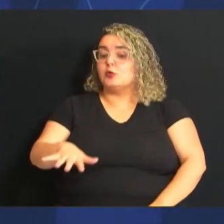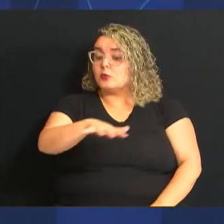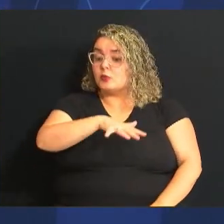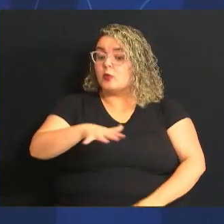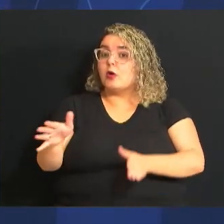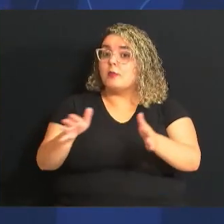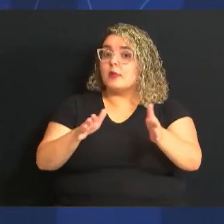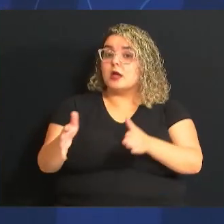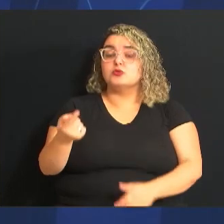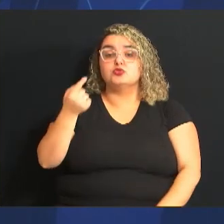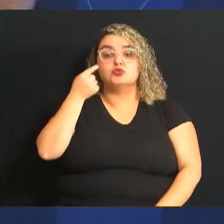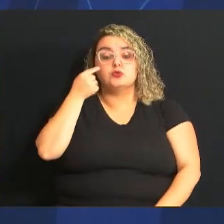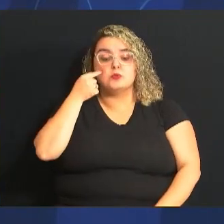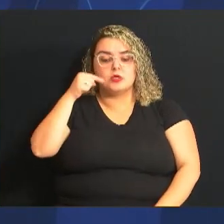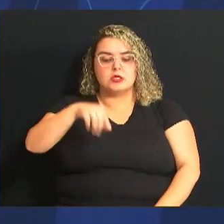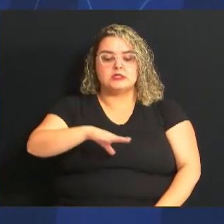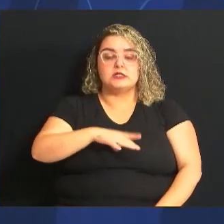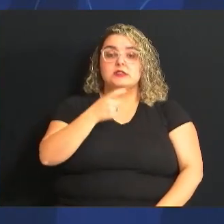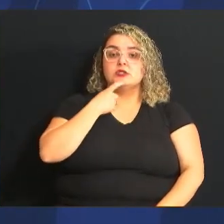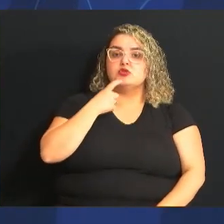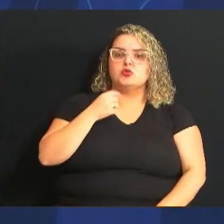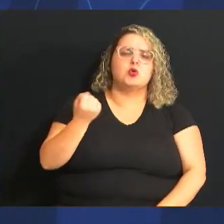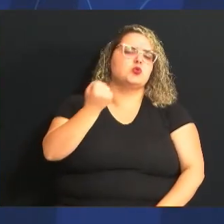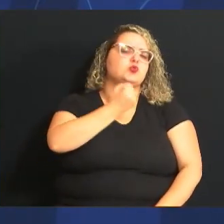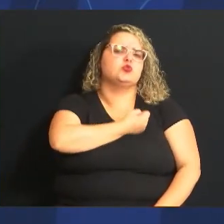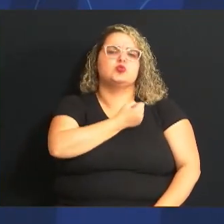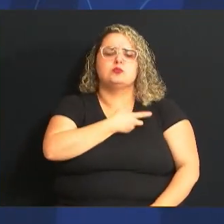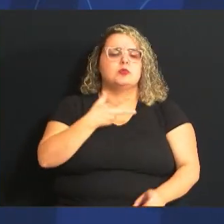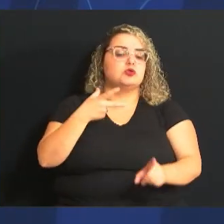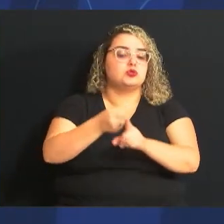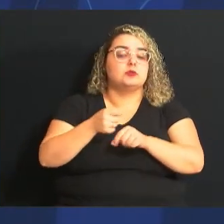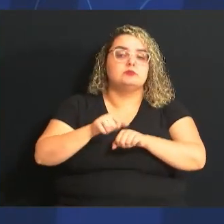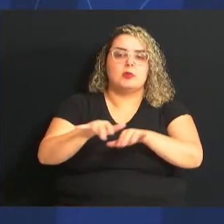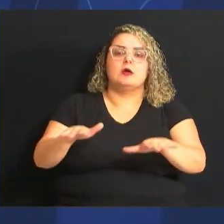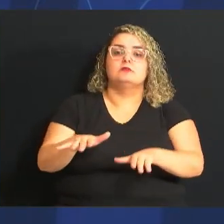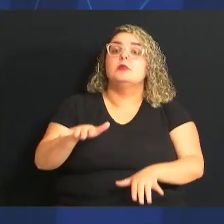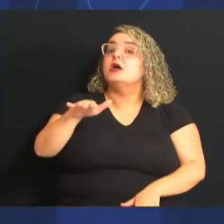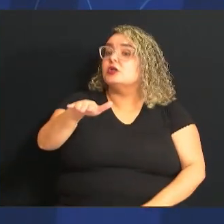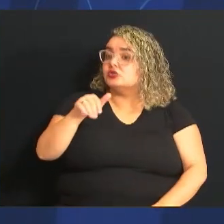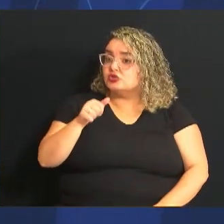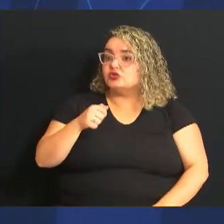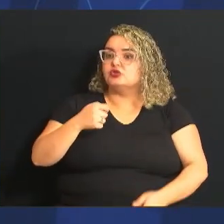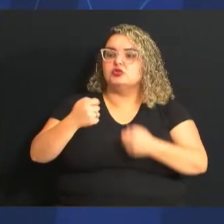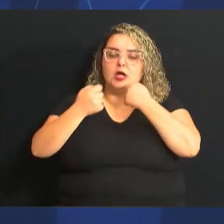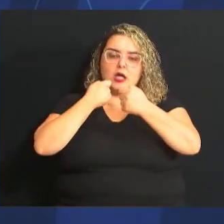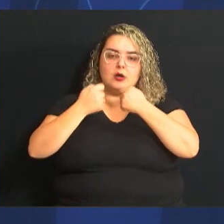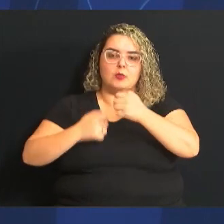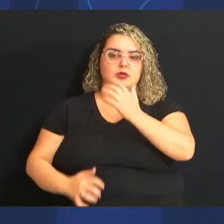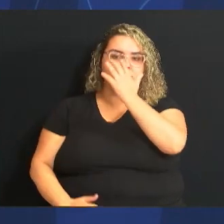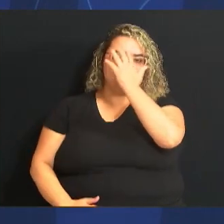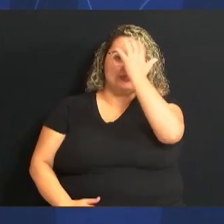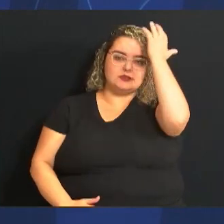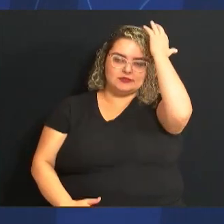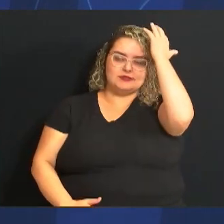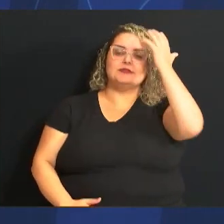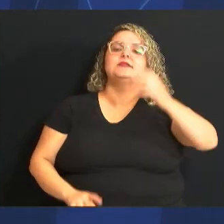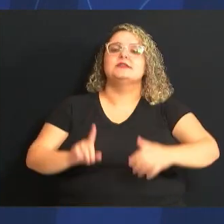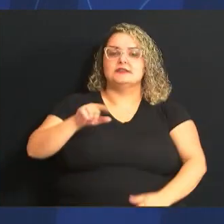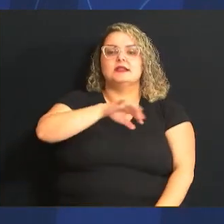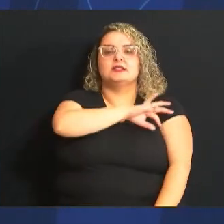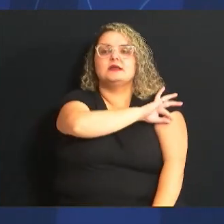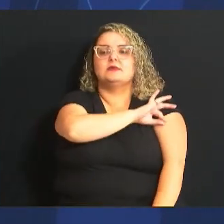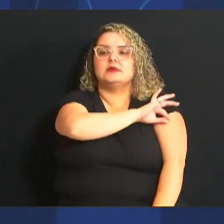na cidade de Campinas, com números, doses aplicadas, eu aciono a repórter Dalila Pereira, que está na Prefeitura e